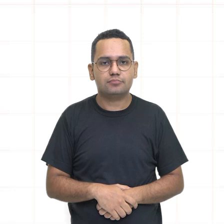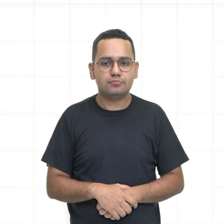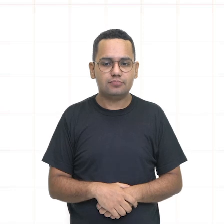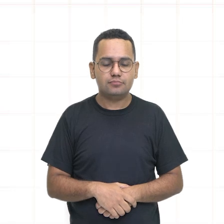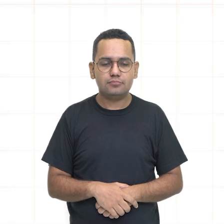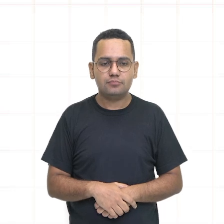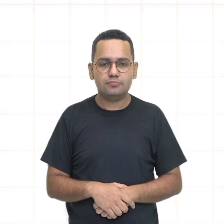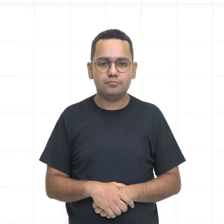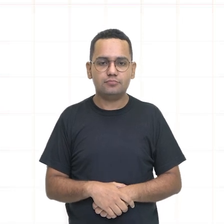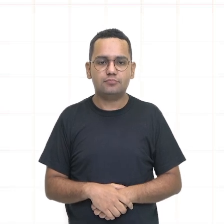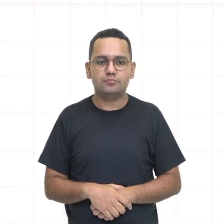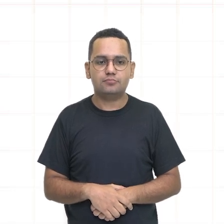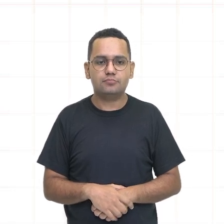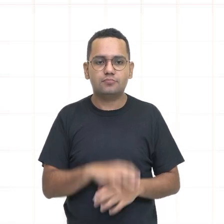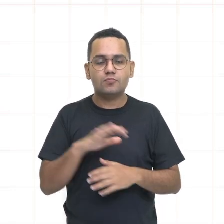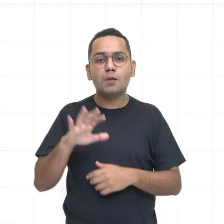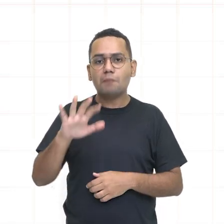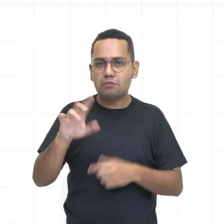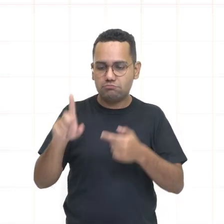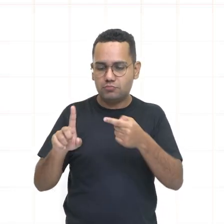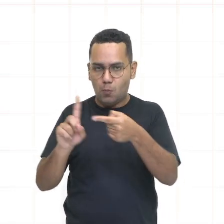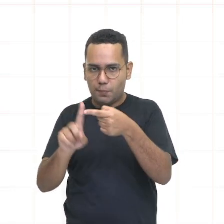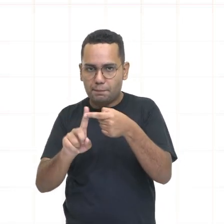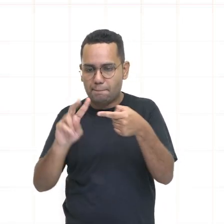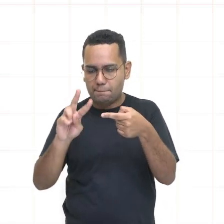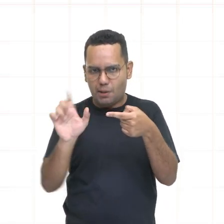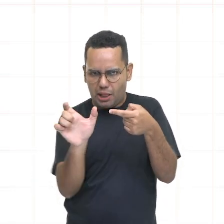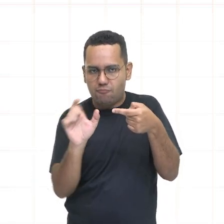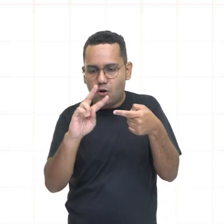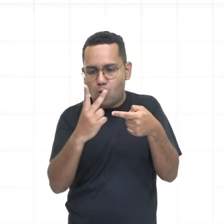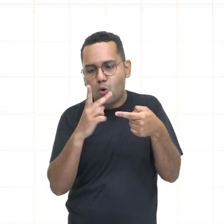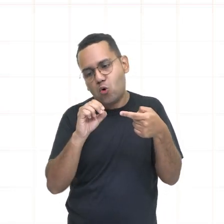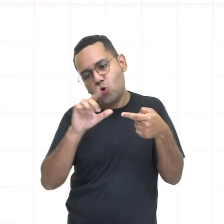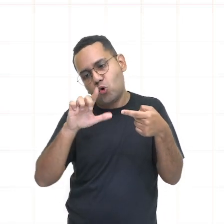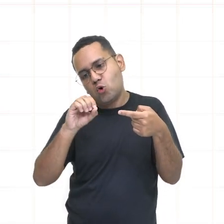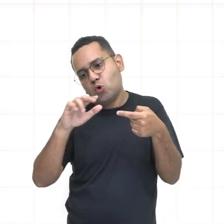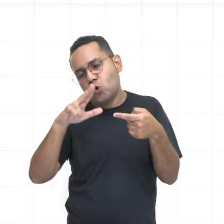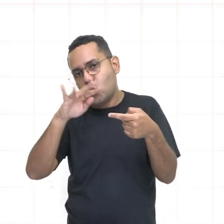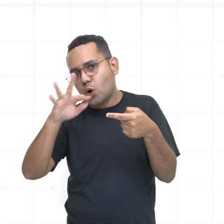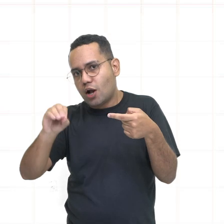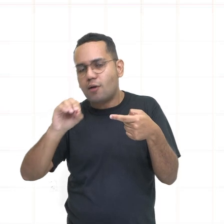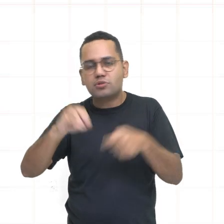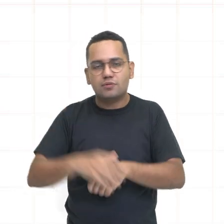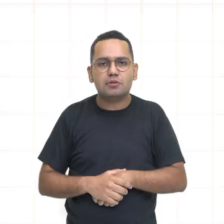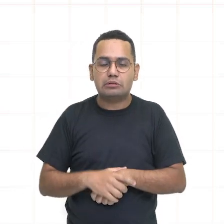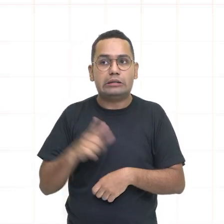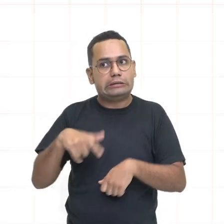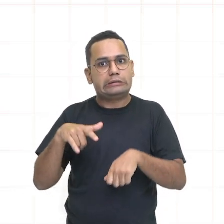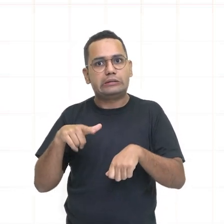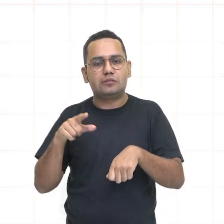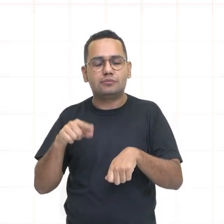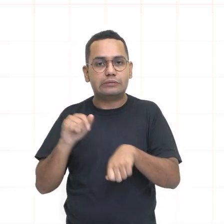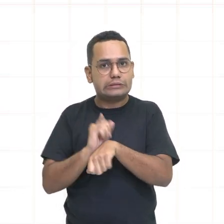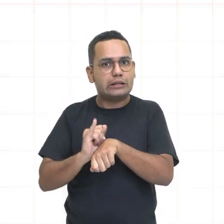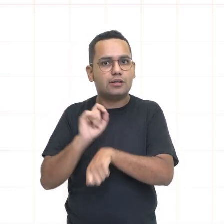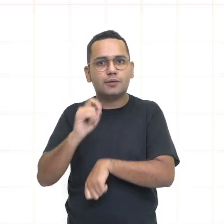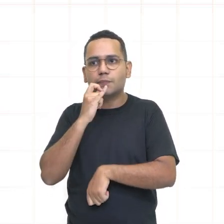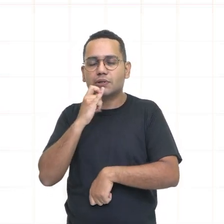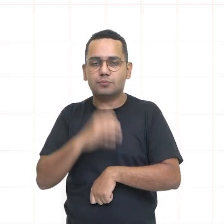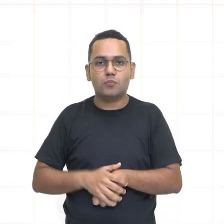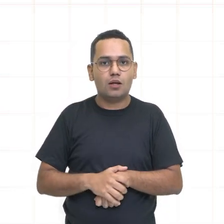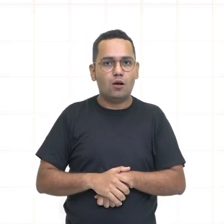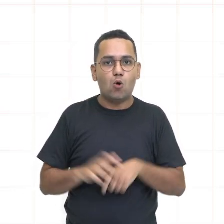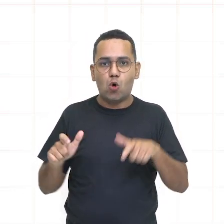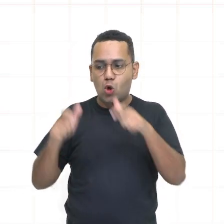o Holocausto ele foi aí sistemático, Houve primeiro a formação dos guetos. Esses guetos eram bairros afastados